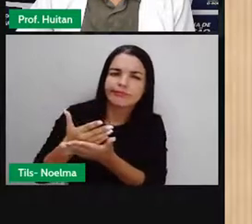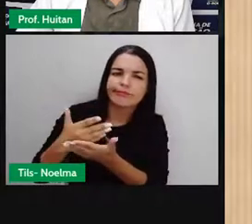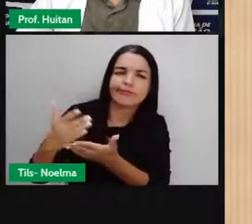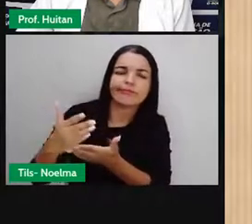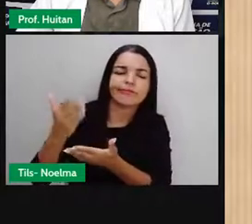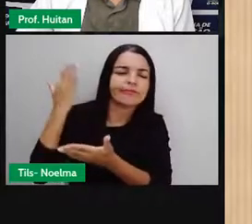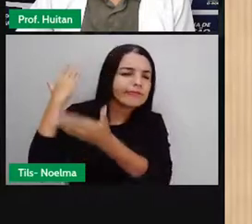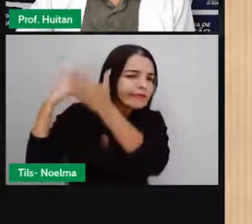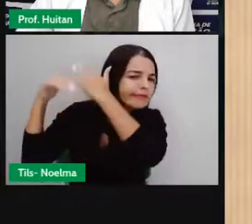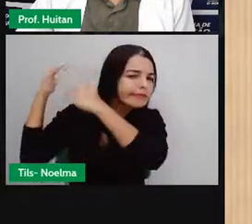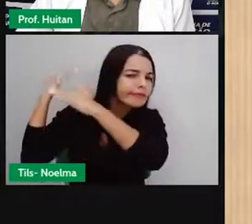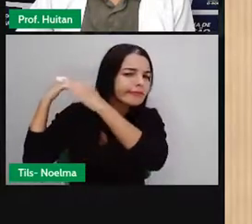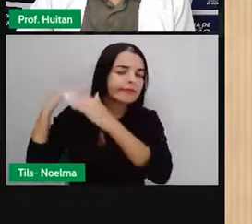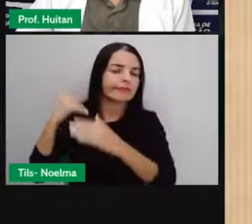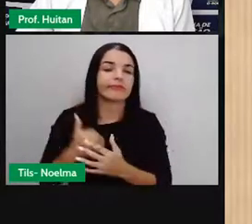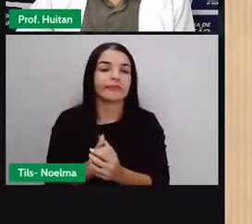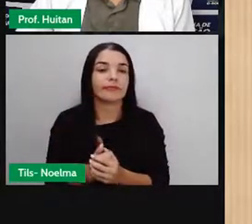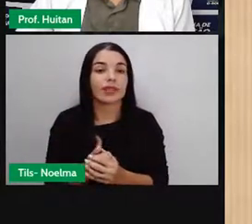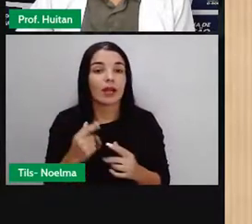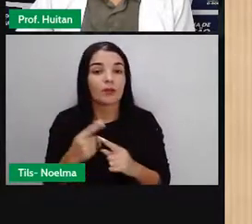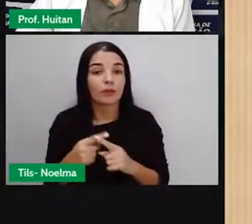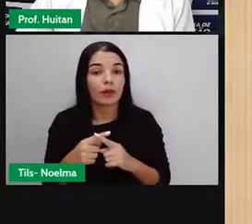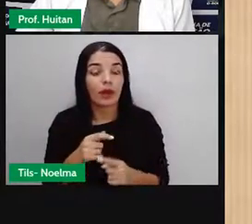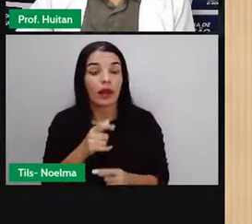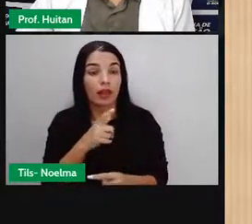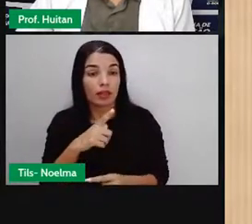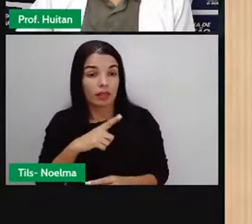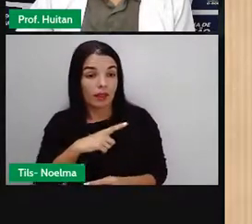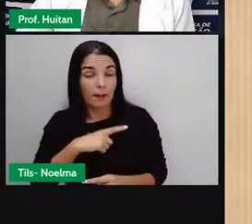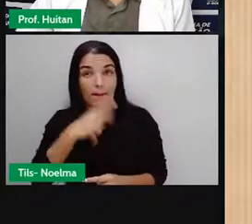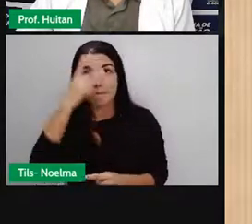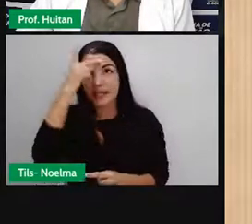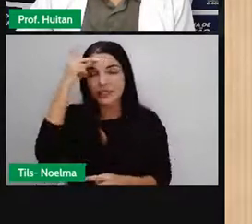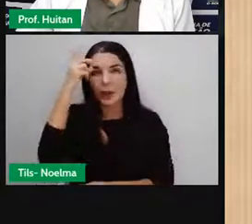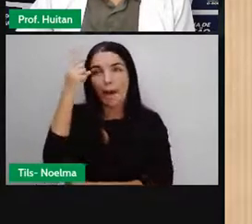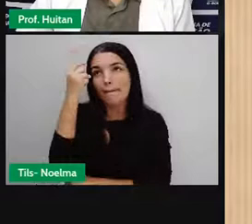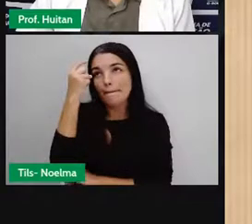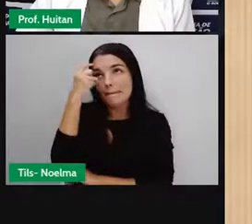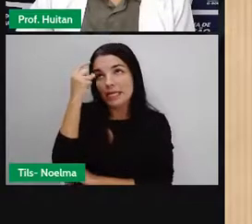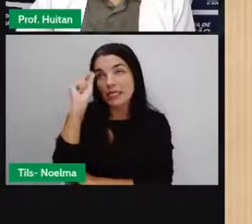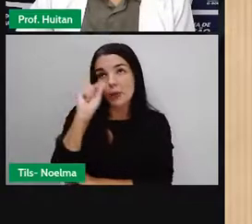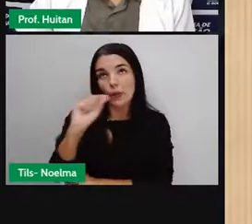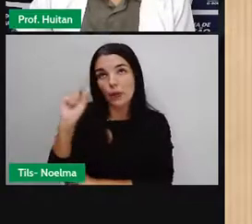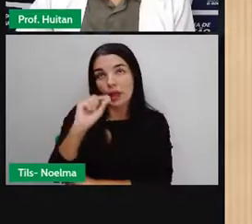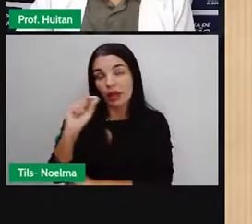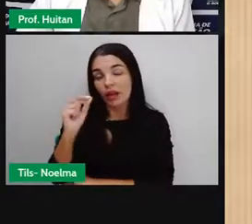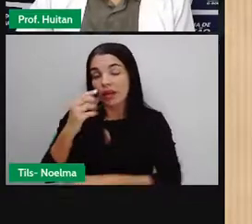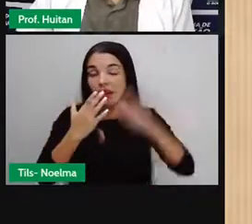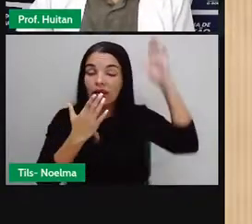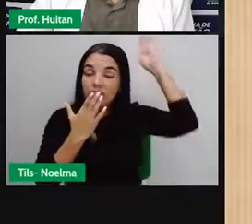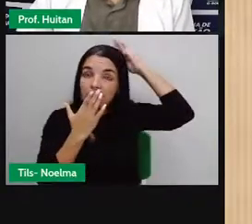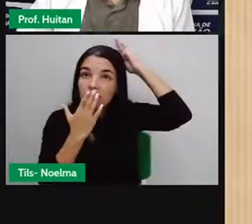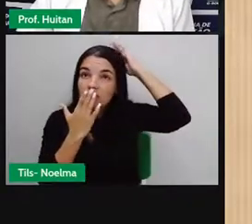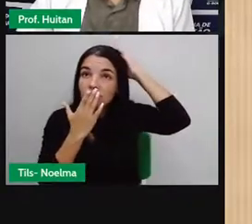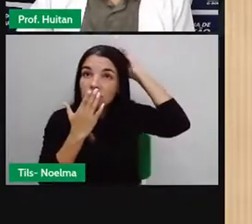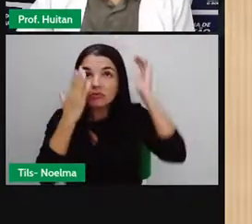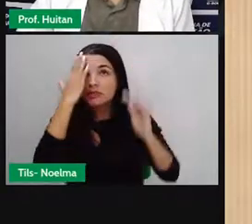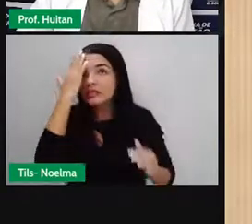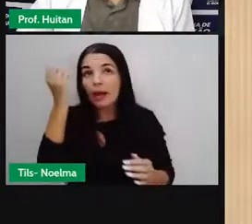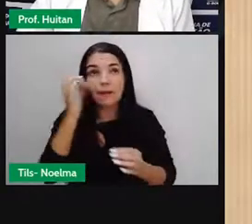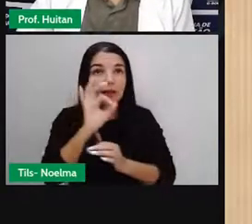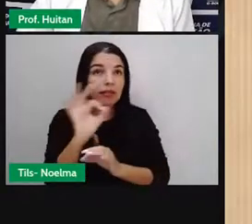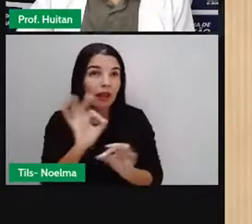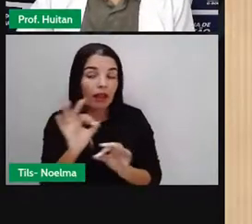pessoas que ainda têm em mente e que pensam e praticam dessa forma, né? Pensam